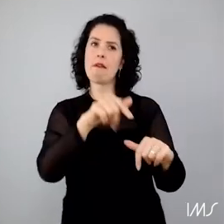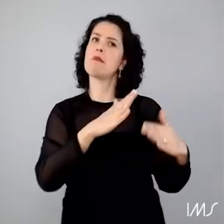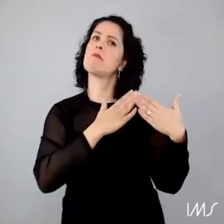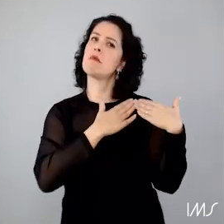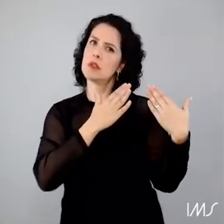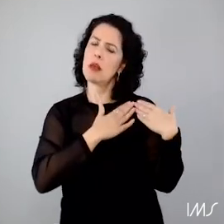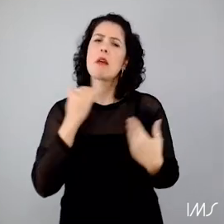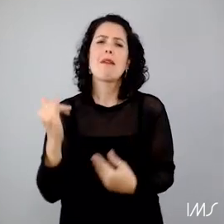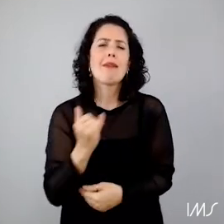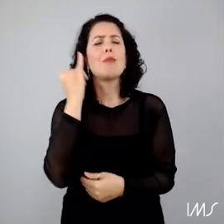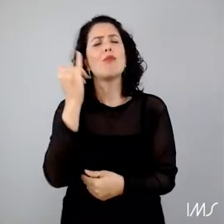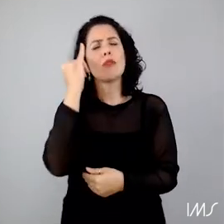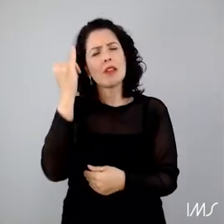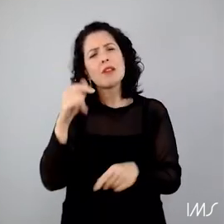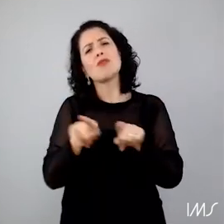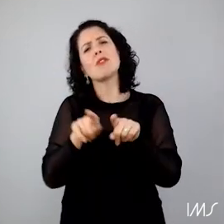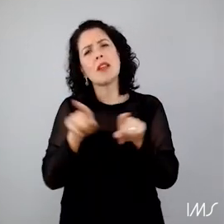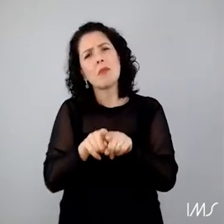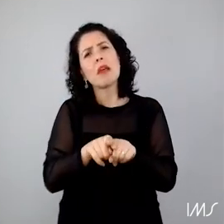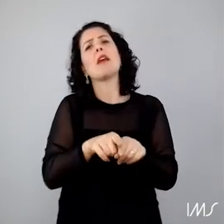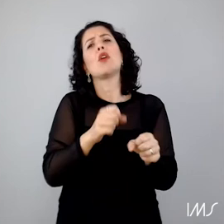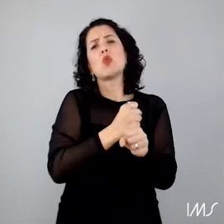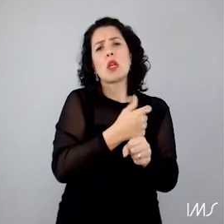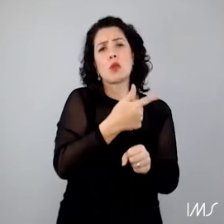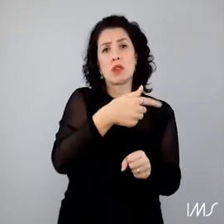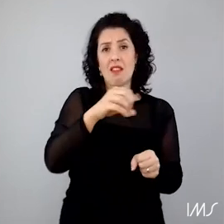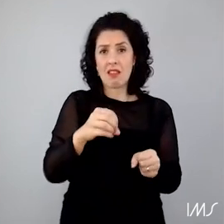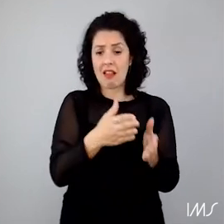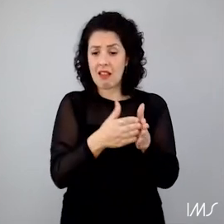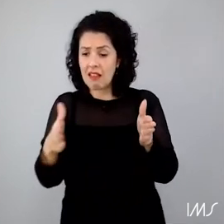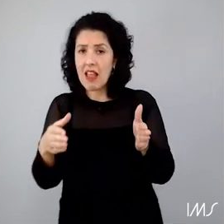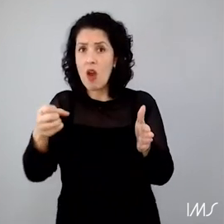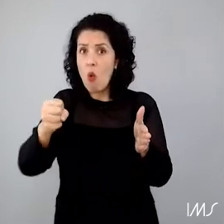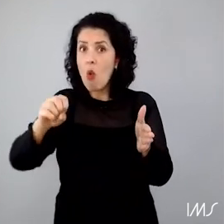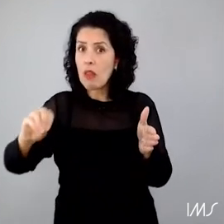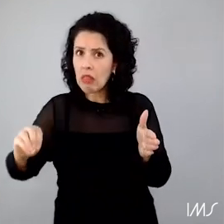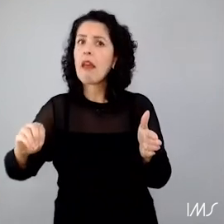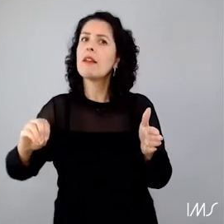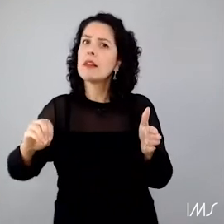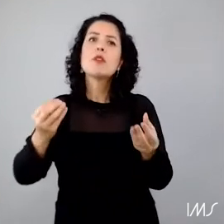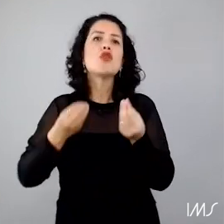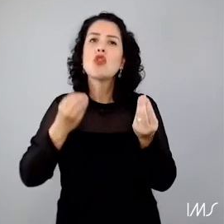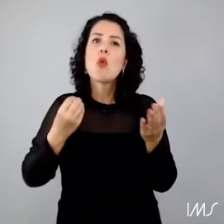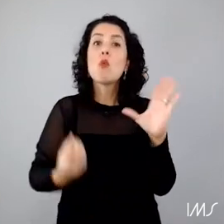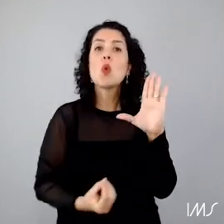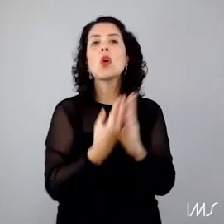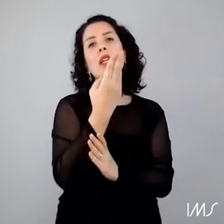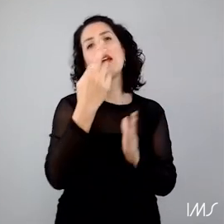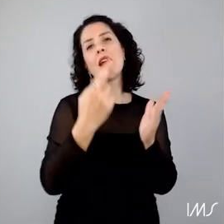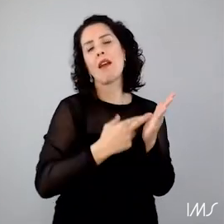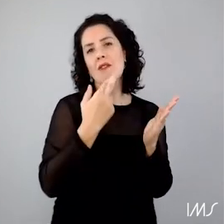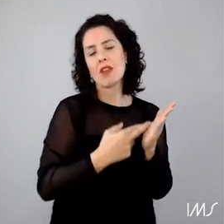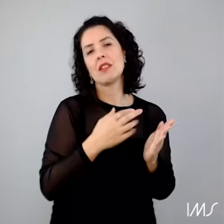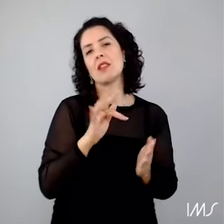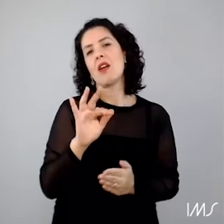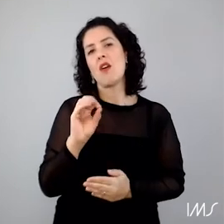importante que o leva também nos anos 70 e 80 à constituição da revista Fotótica,